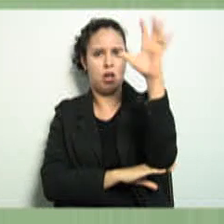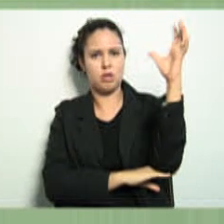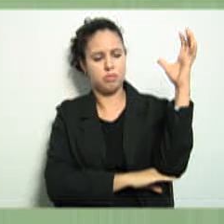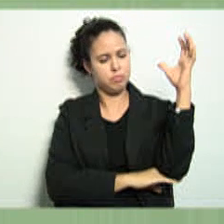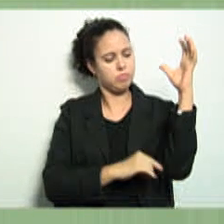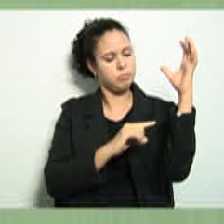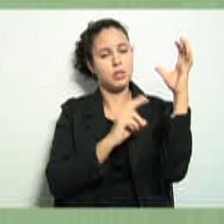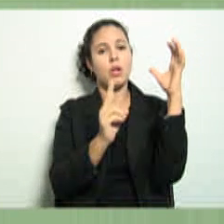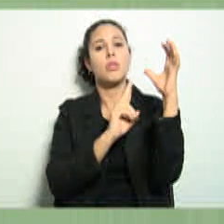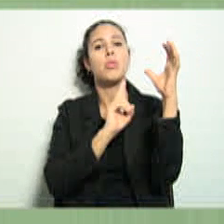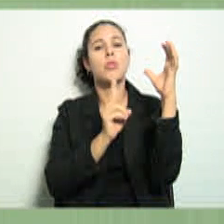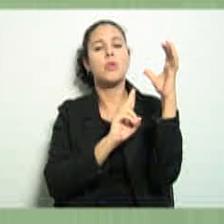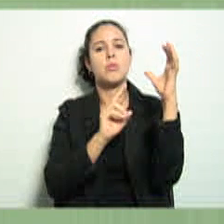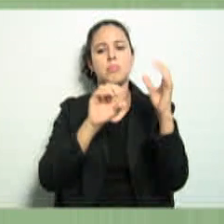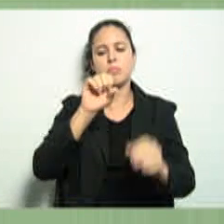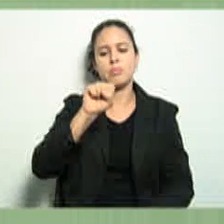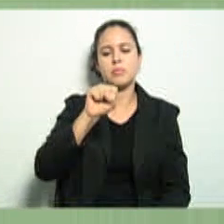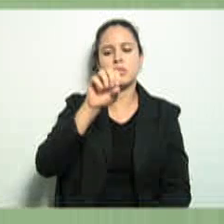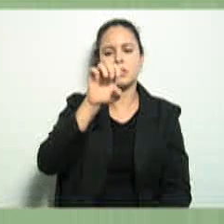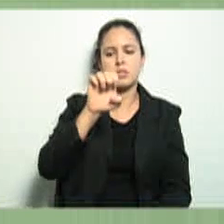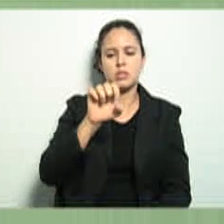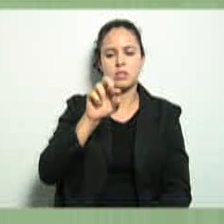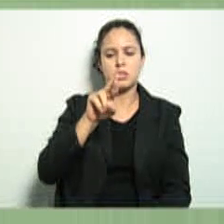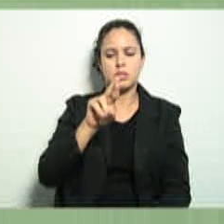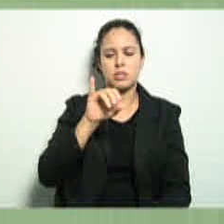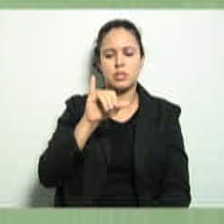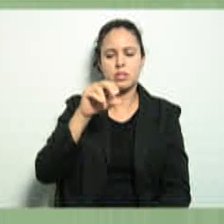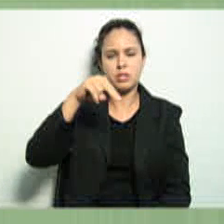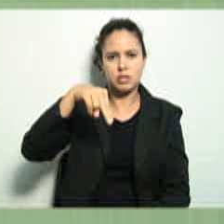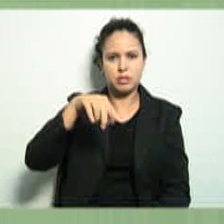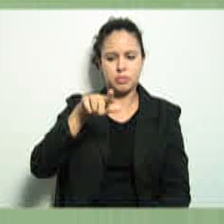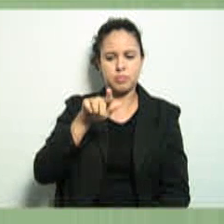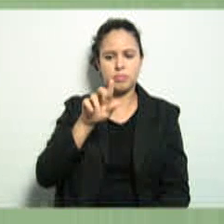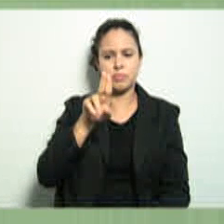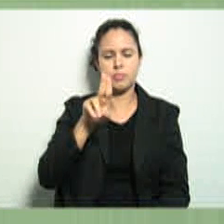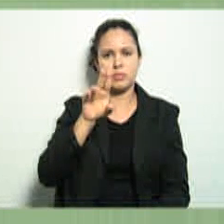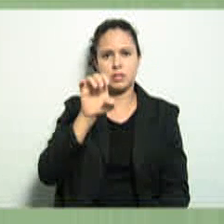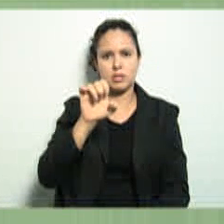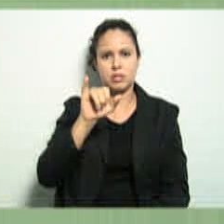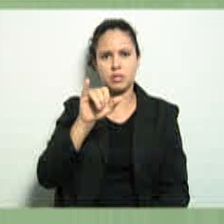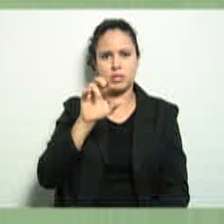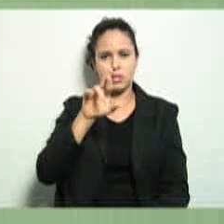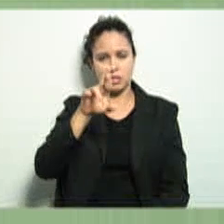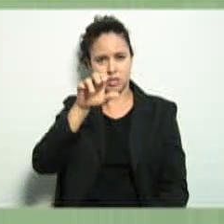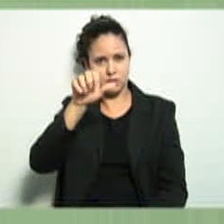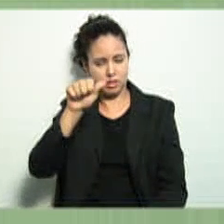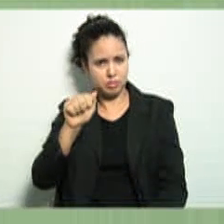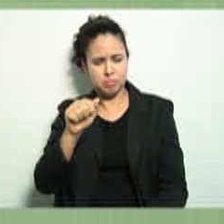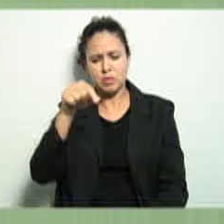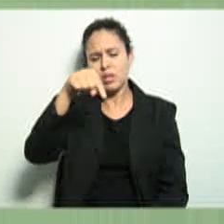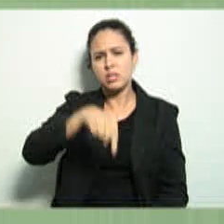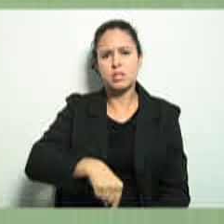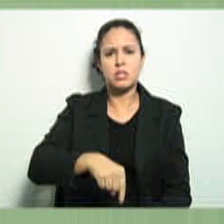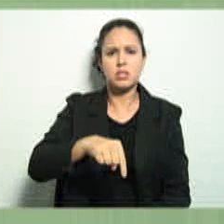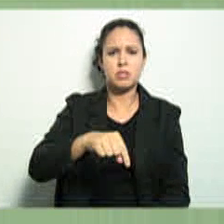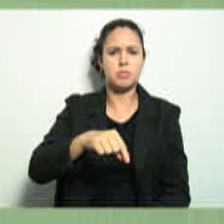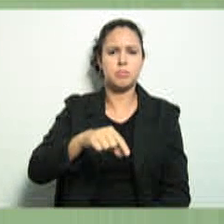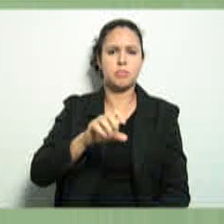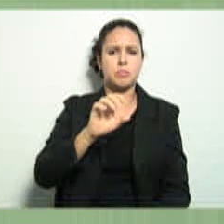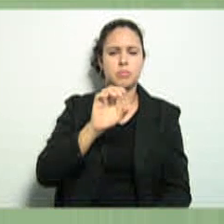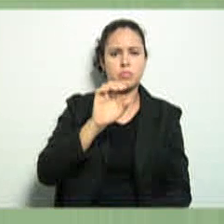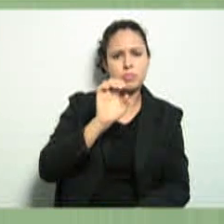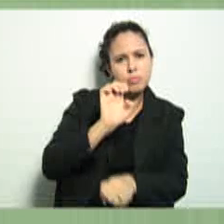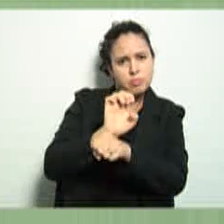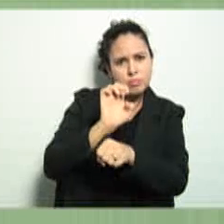seringueira, árvore muito comum na região amazônica, muito comum na nossa região. Creio que na região de vocês todos